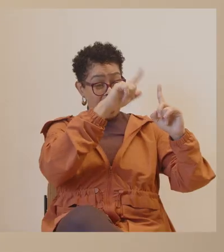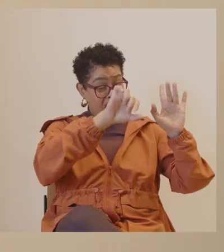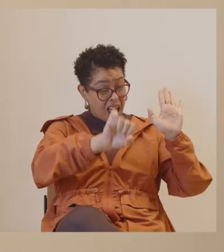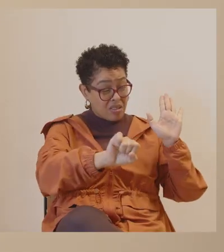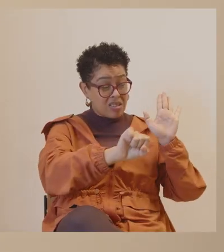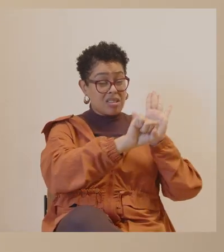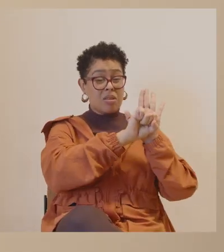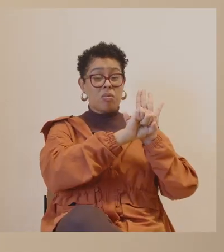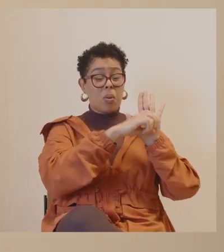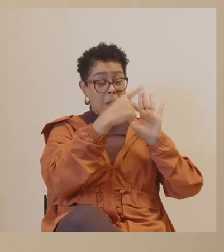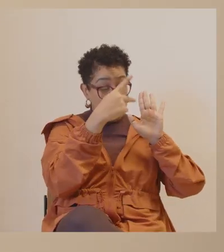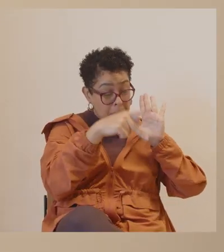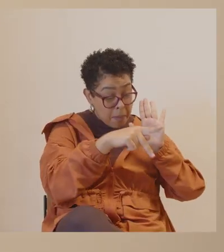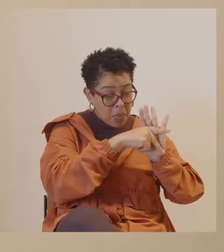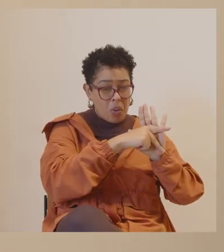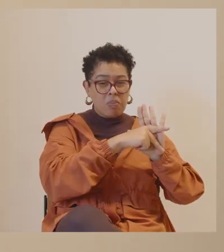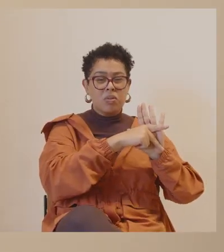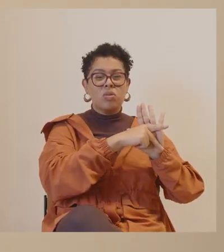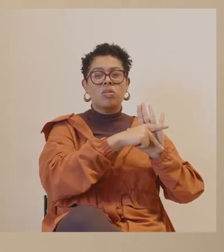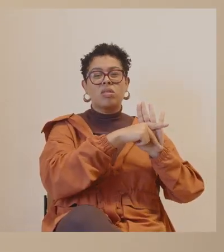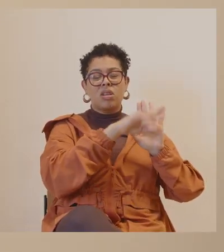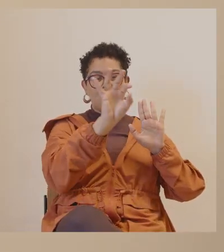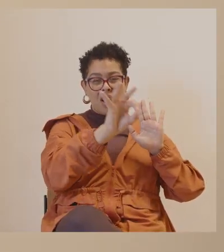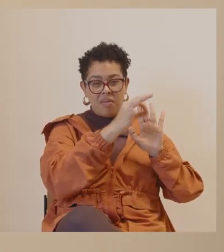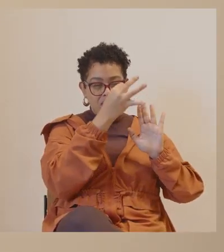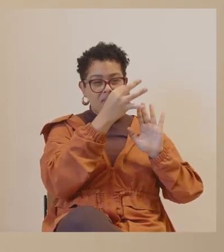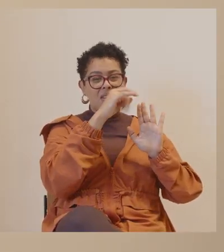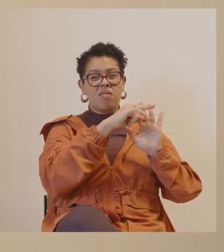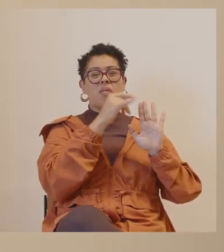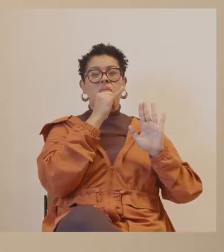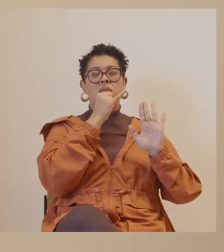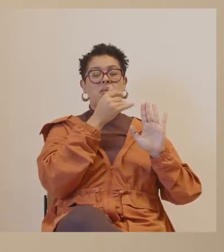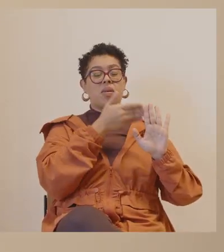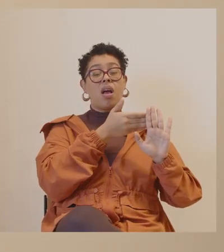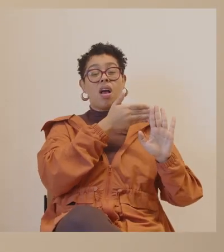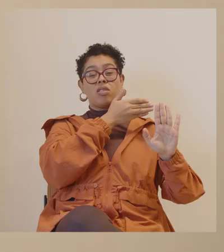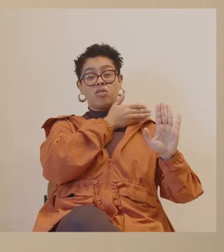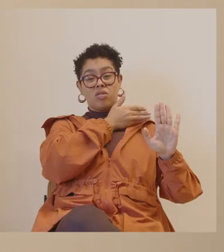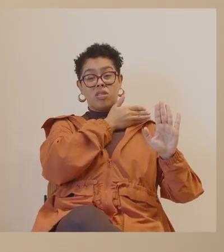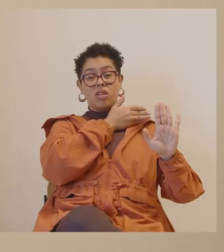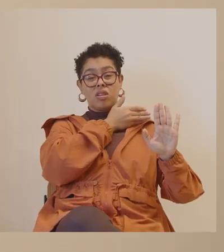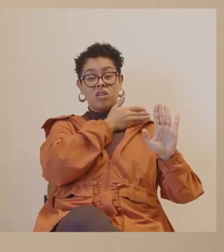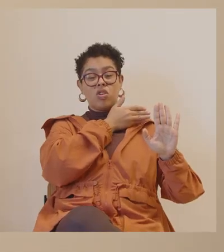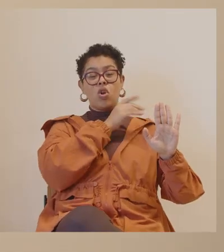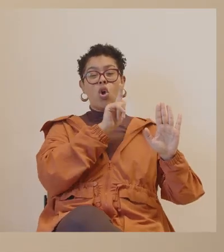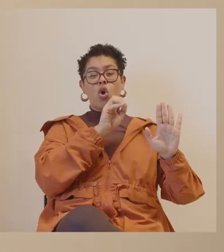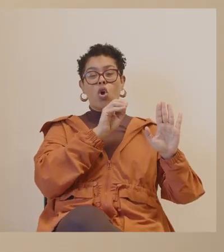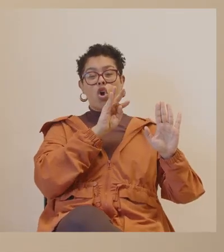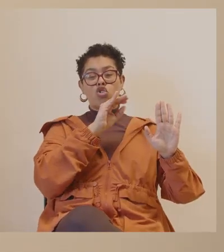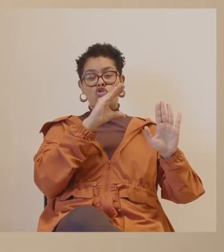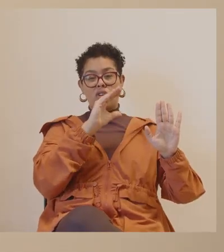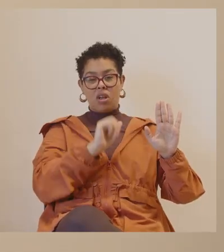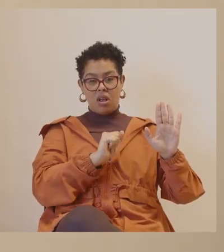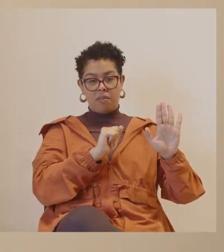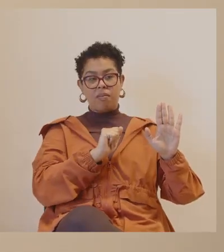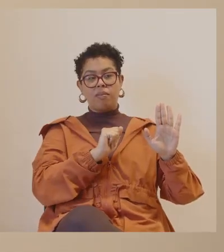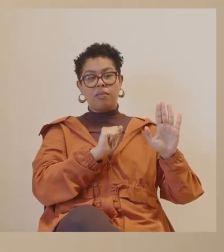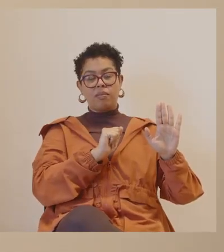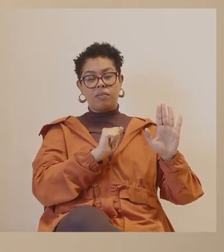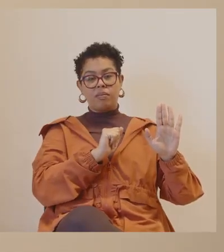dessa França dita primitiva, entre aspas, gótica, né? E